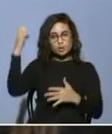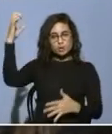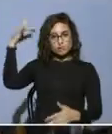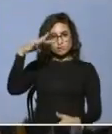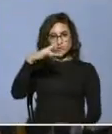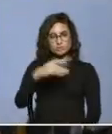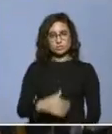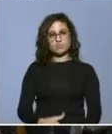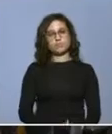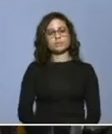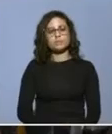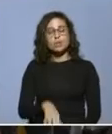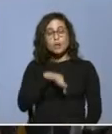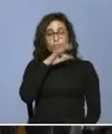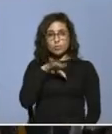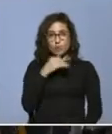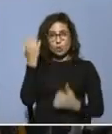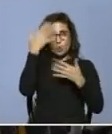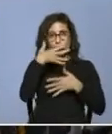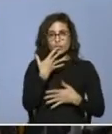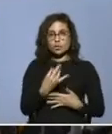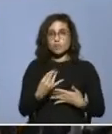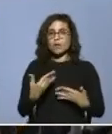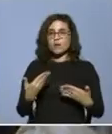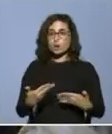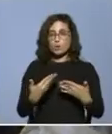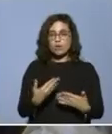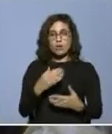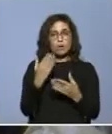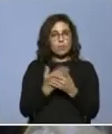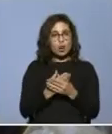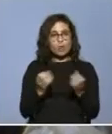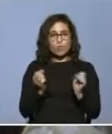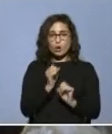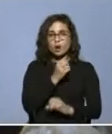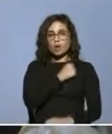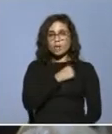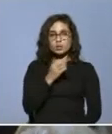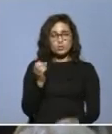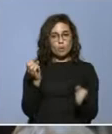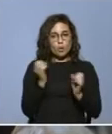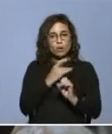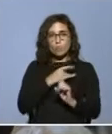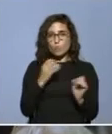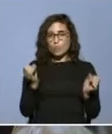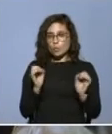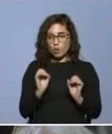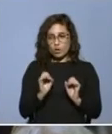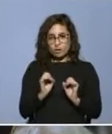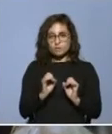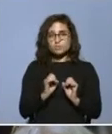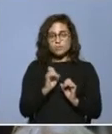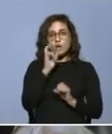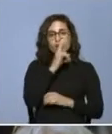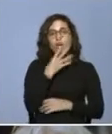Pelas famílias que nesta noite de Natal não têm pão, nem casa, nem amor, e por aqueles que estão